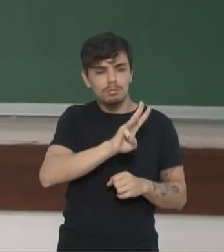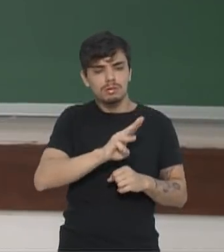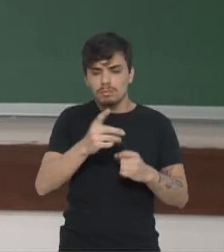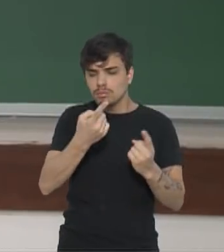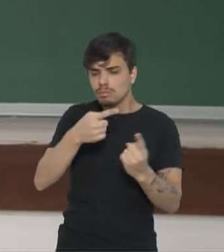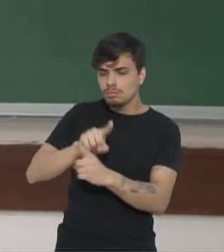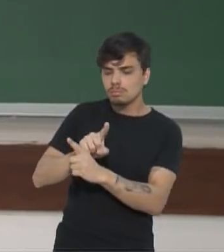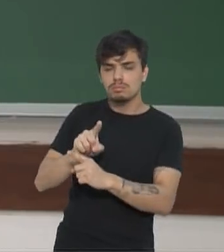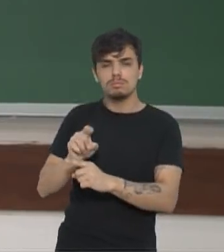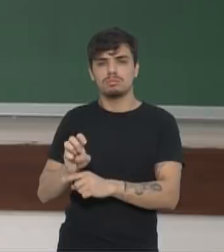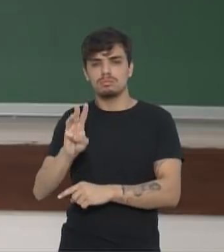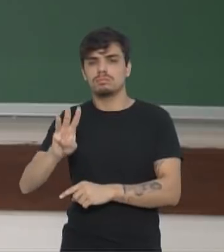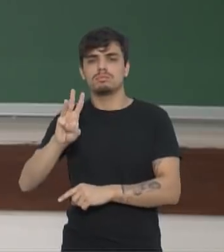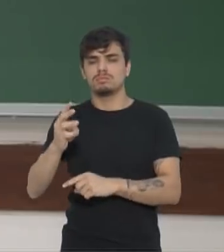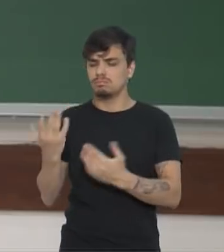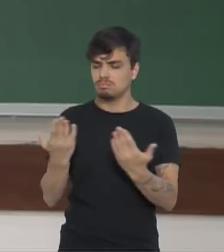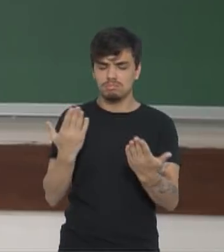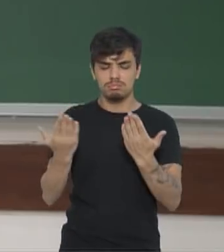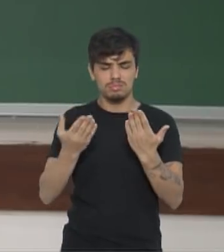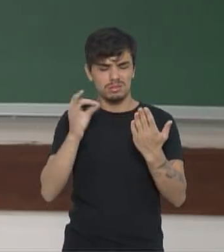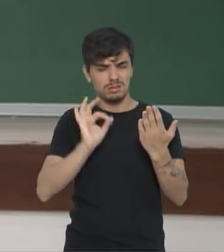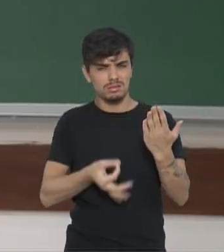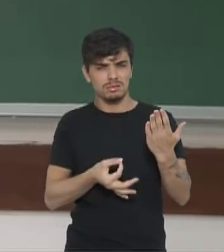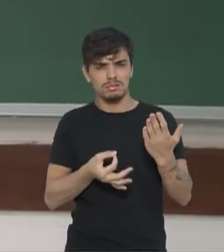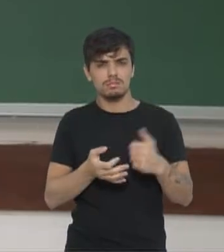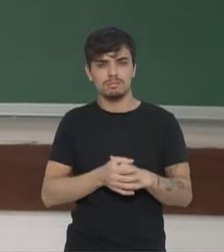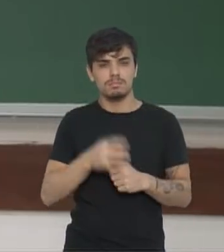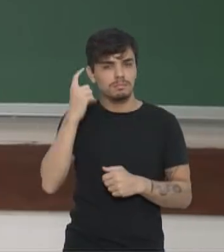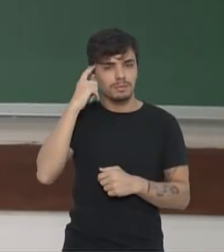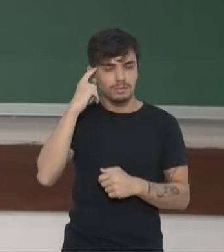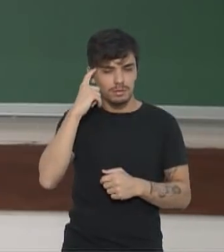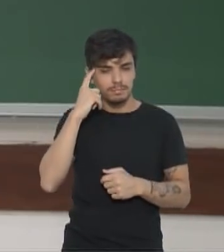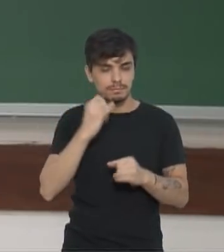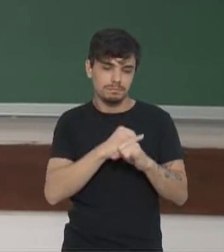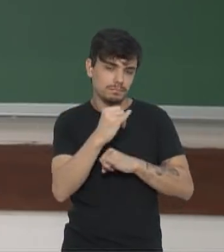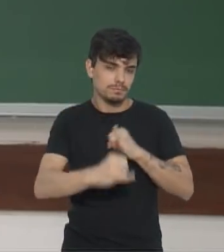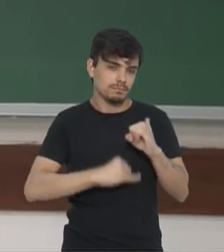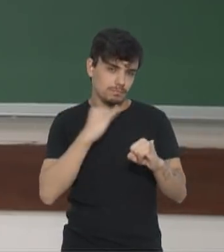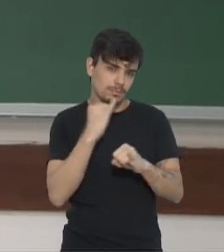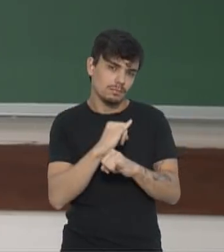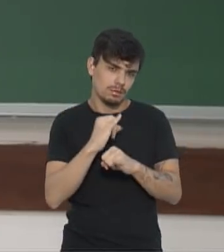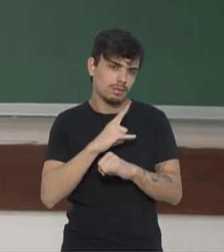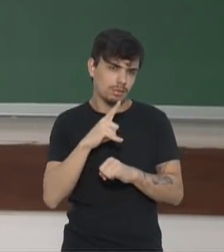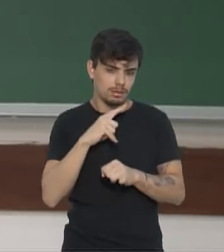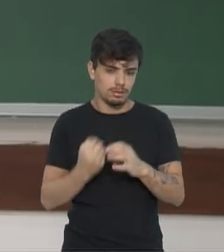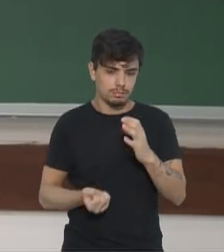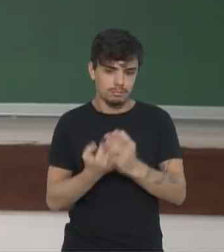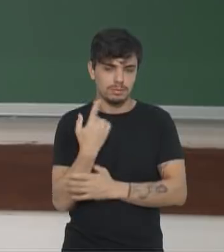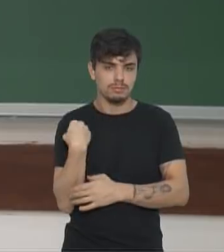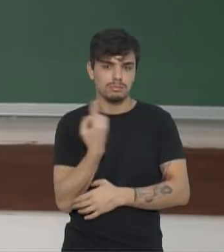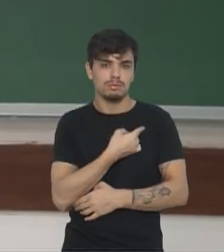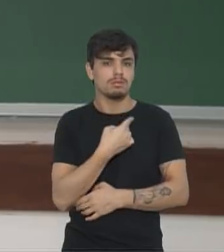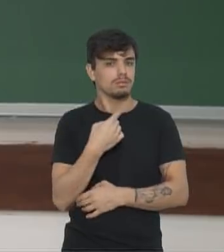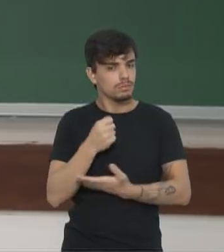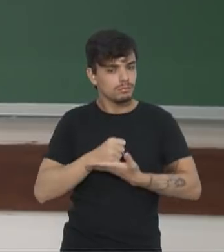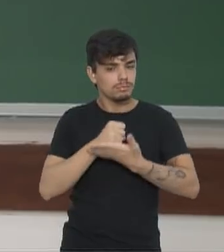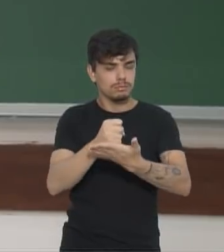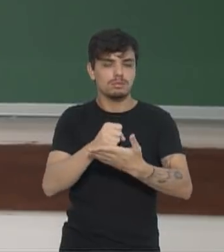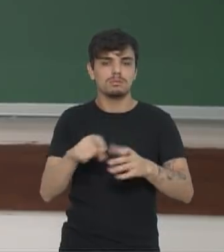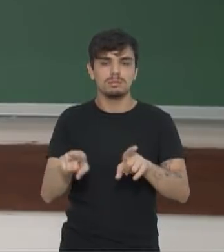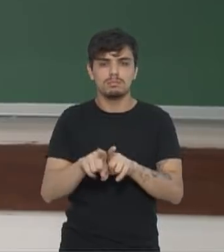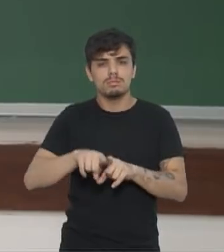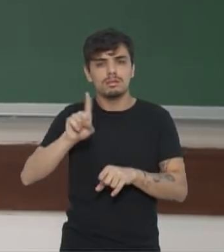achar uma outra fonte, vamos pensar um pouco mais. Enfim, a internet está aí, veio para nos ajudar, mas é bacana nós termos esse olhar,